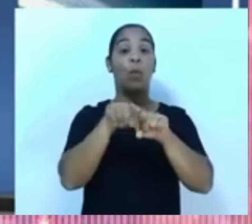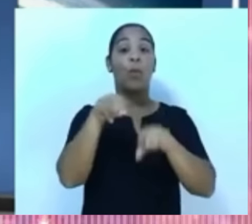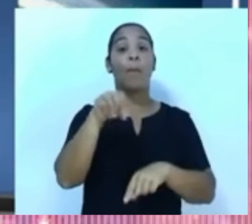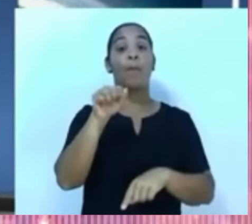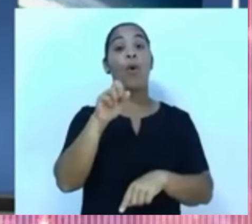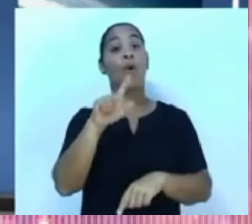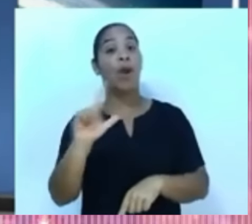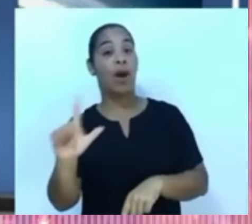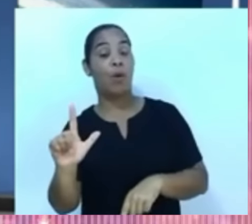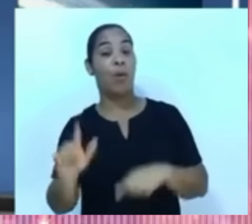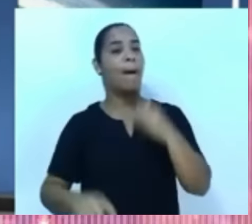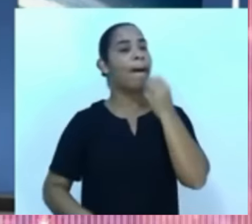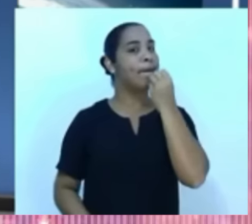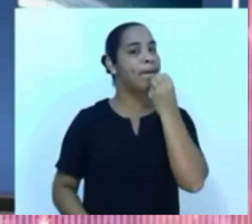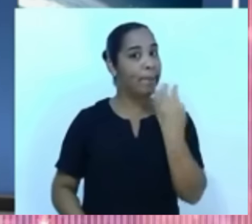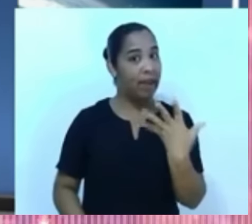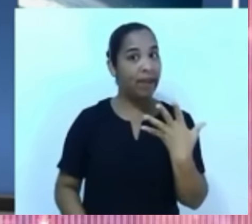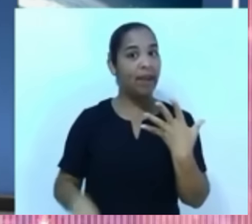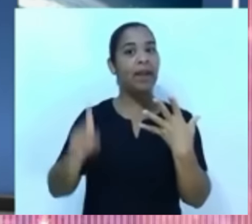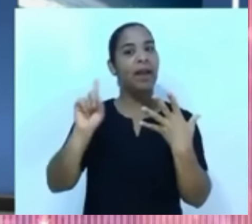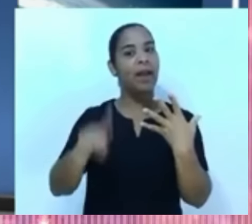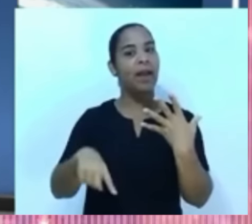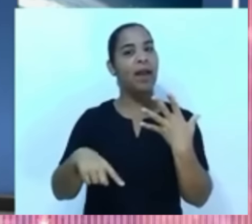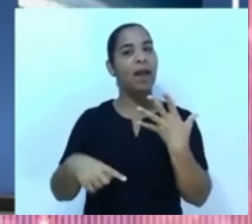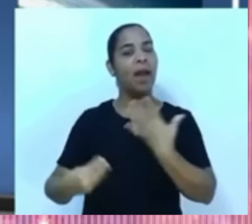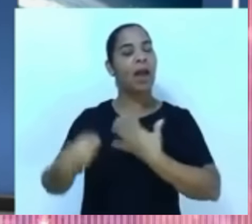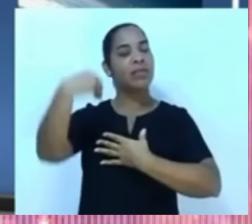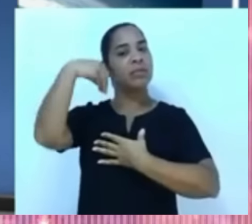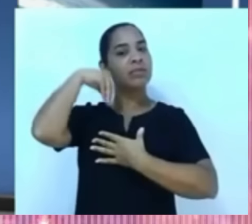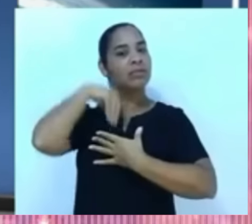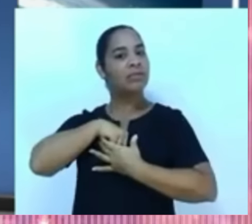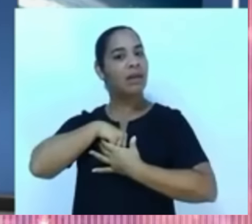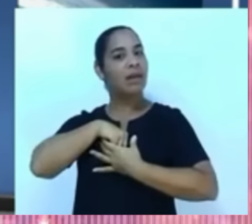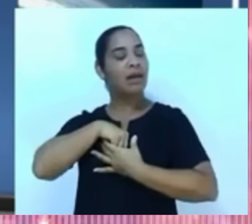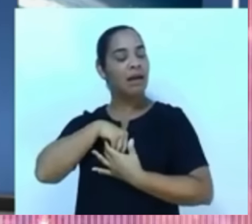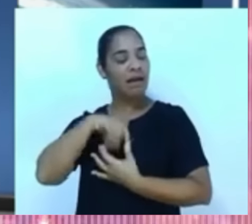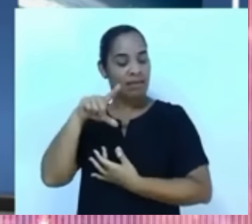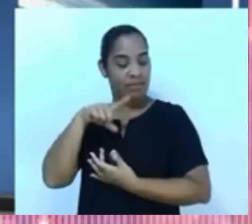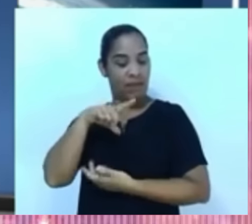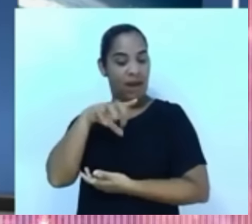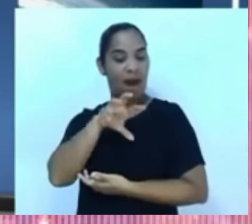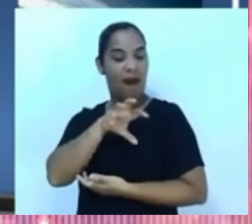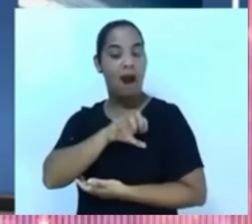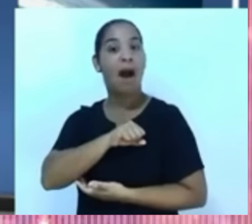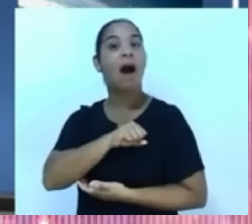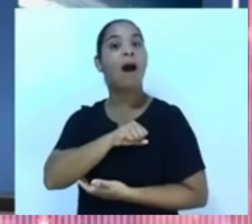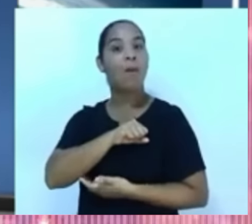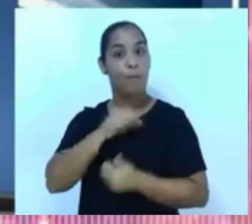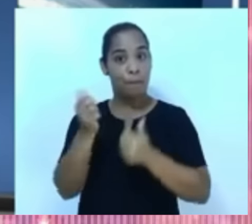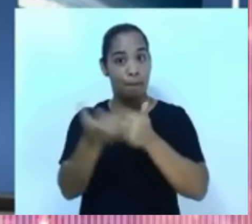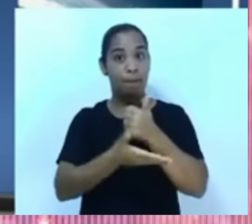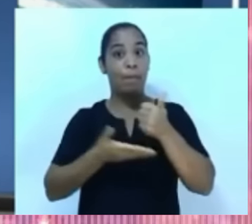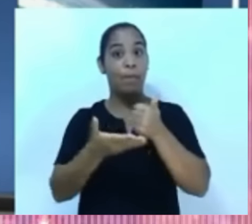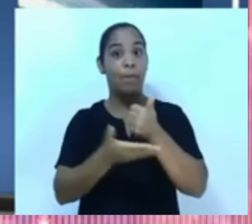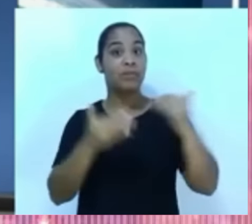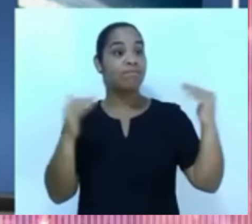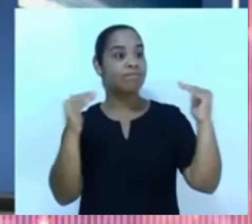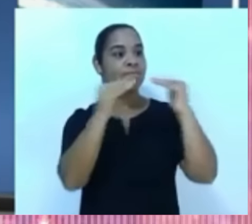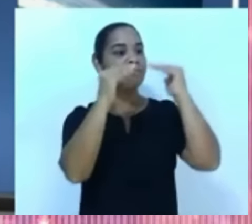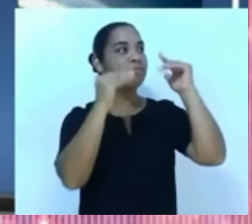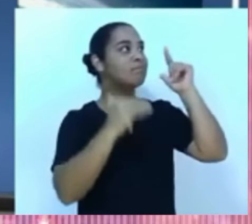manifestação que está dentro a filosofia do amor preconizado por Jesus Cristo